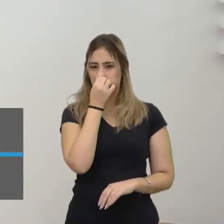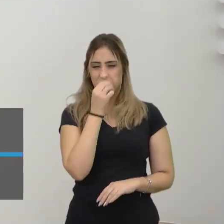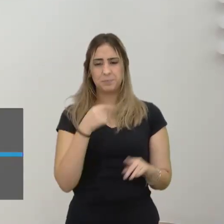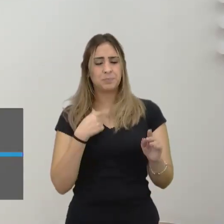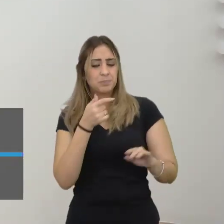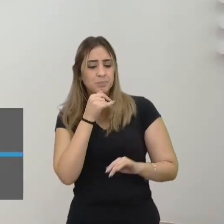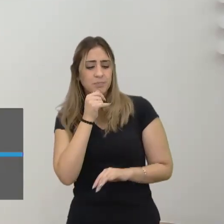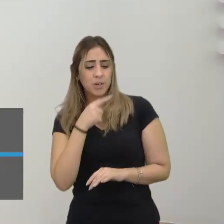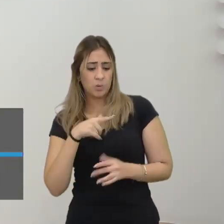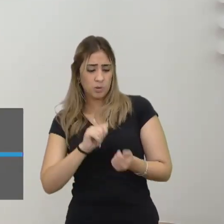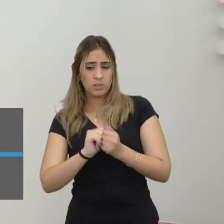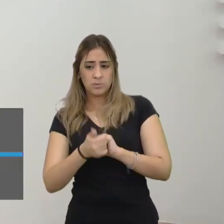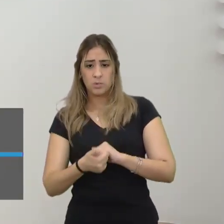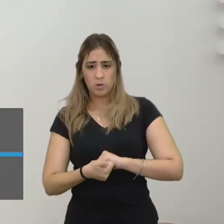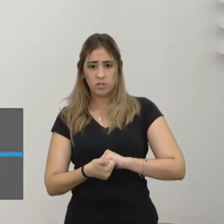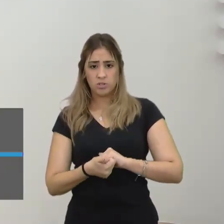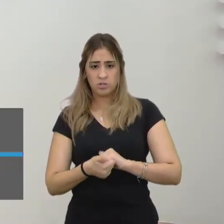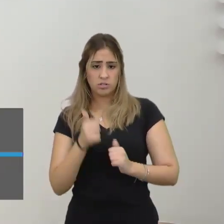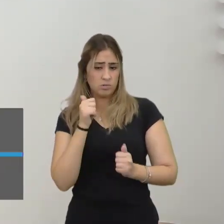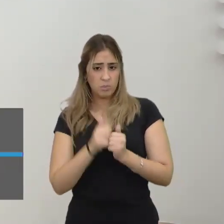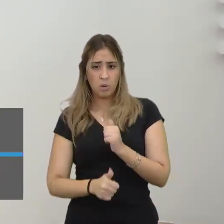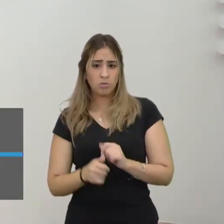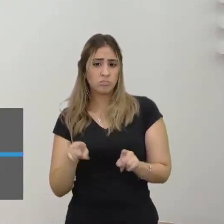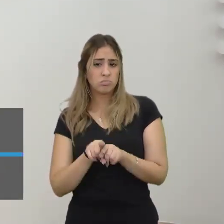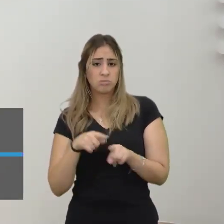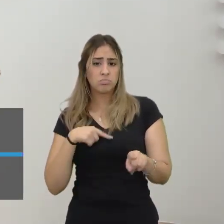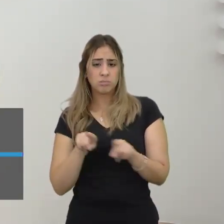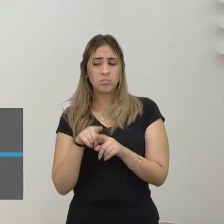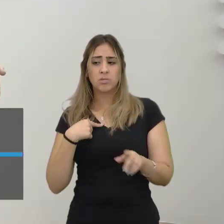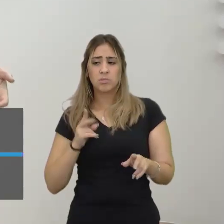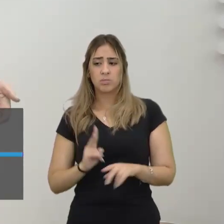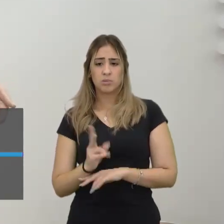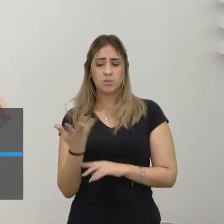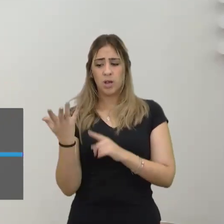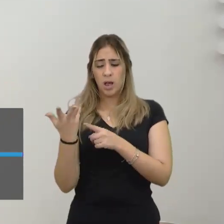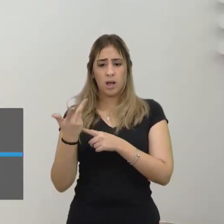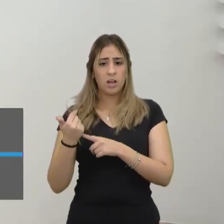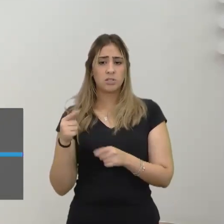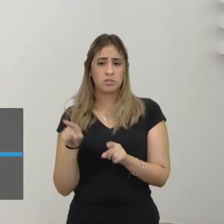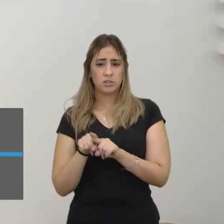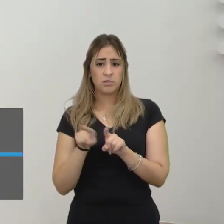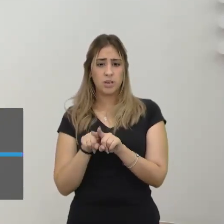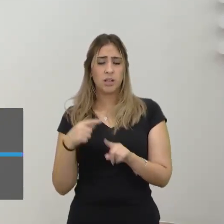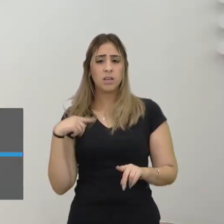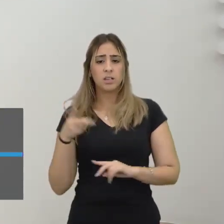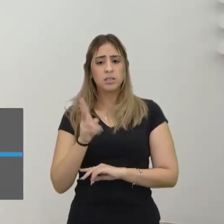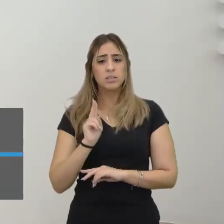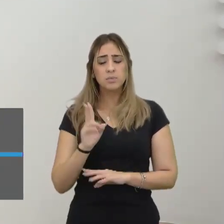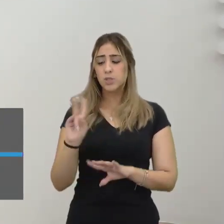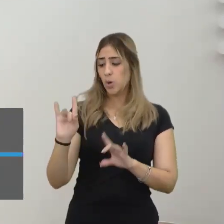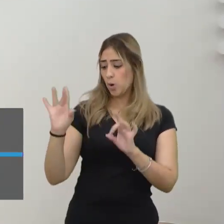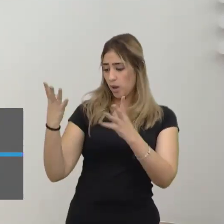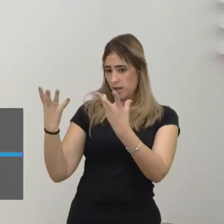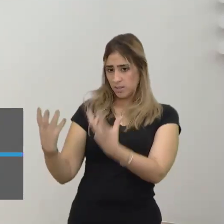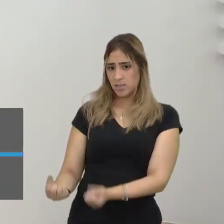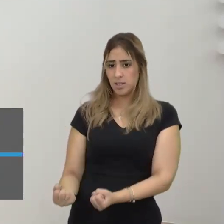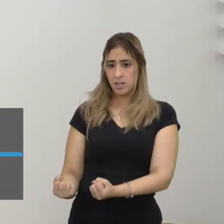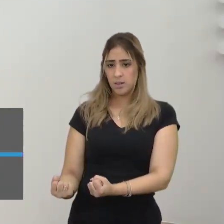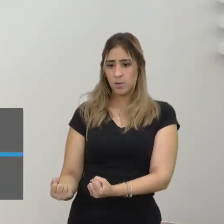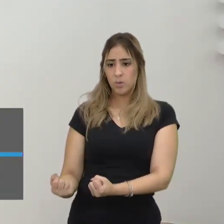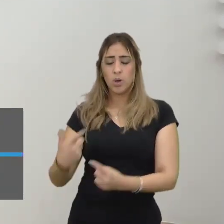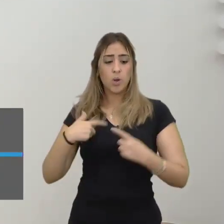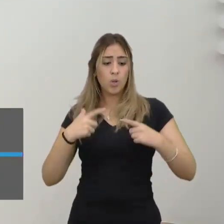do esporte ou das artes, e que continua sofrendo segregação. Sim. E que só é aceito